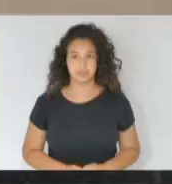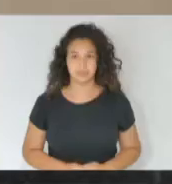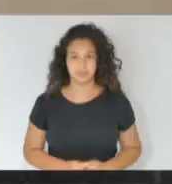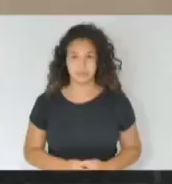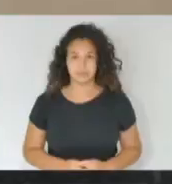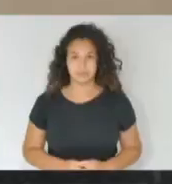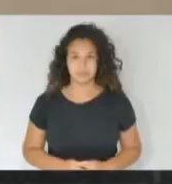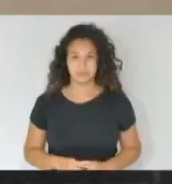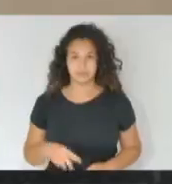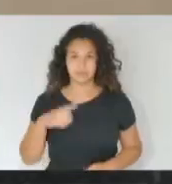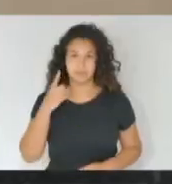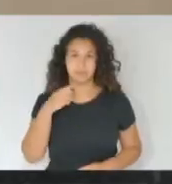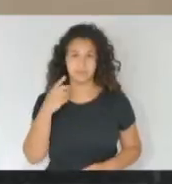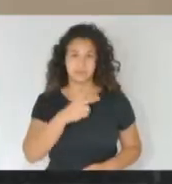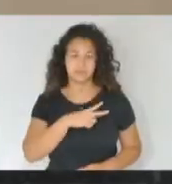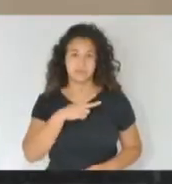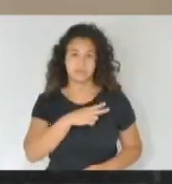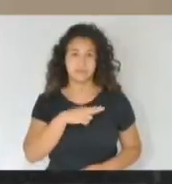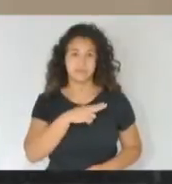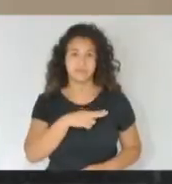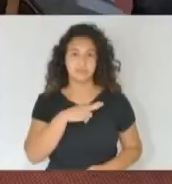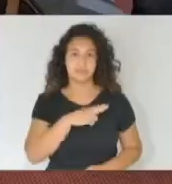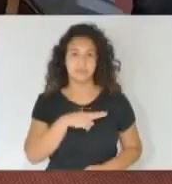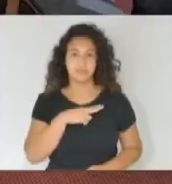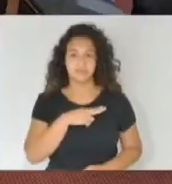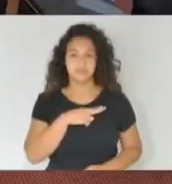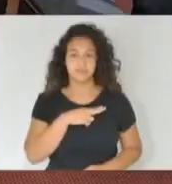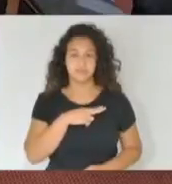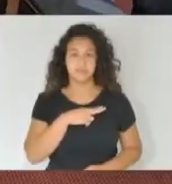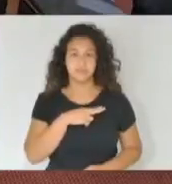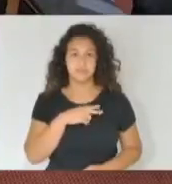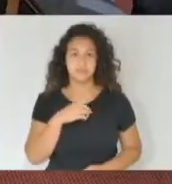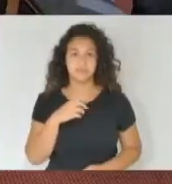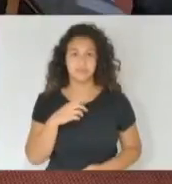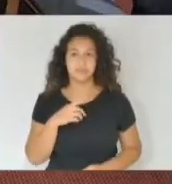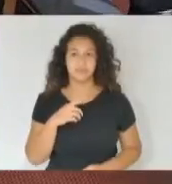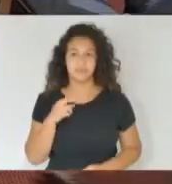Obrigado. Deputado Ulisses. Deputado Rodrigo Minotto,